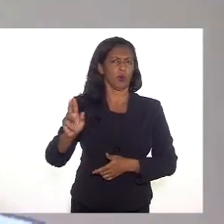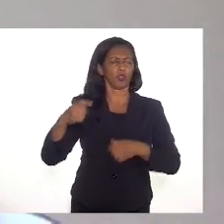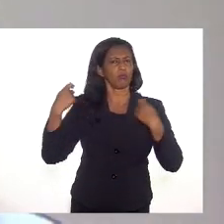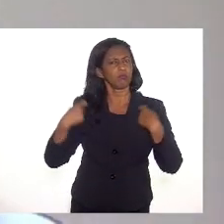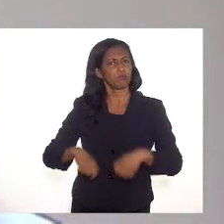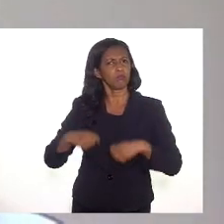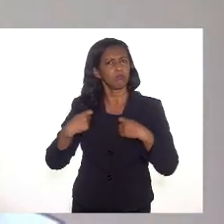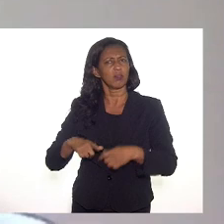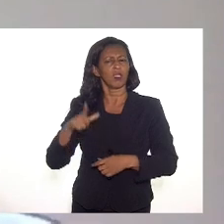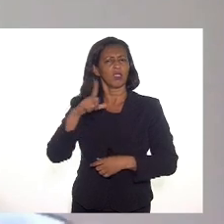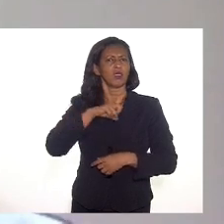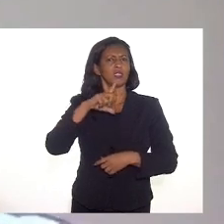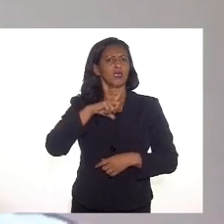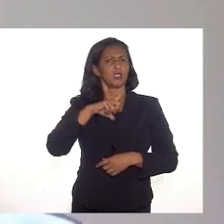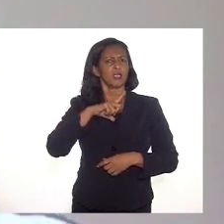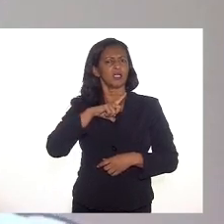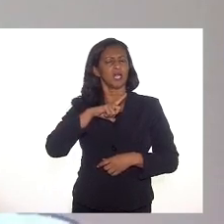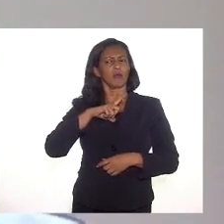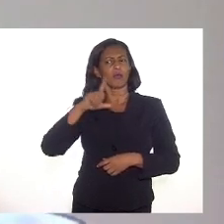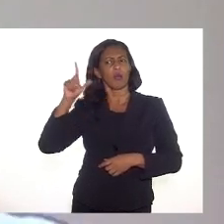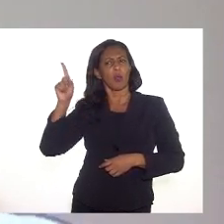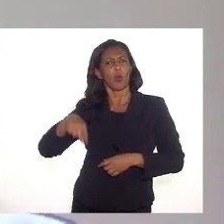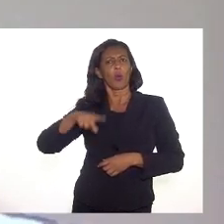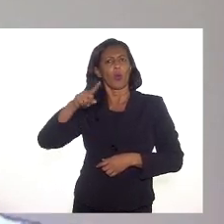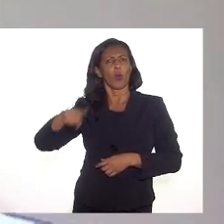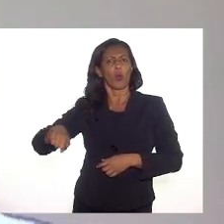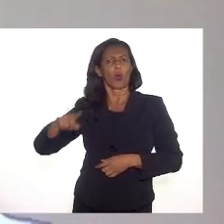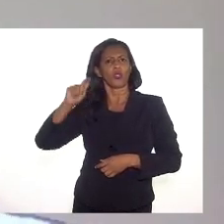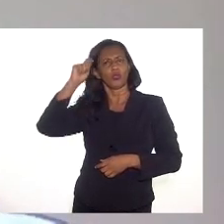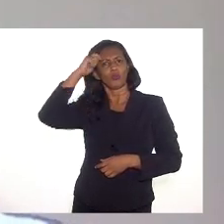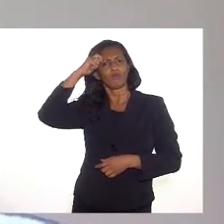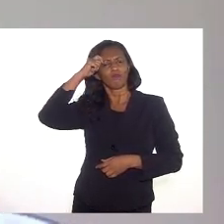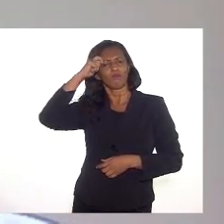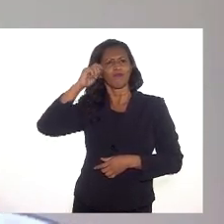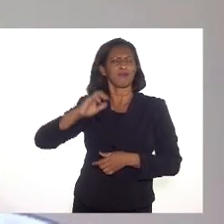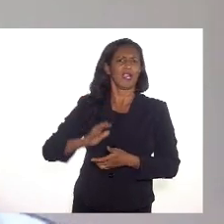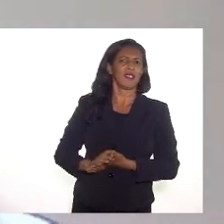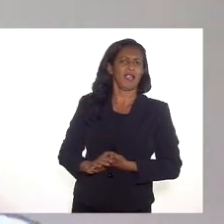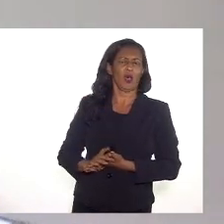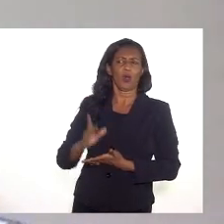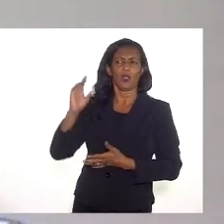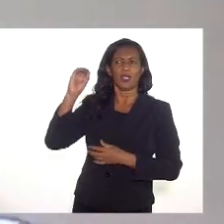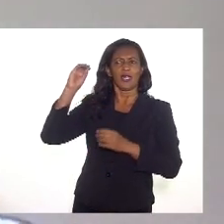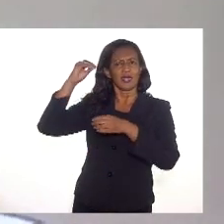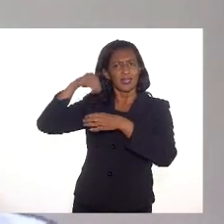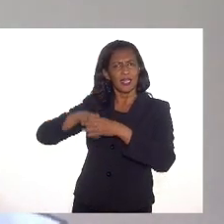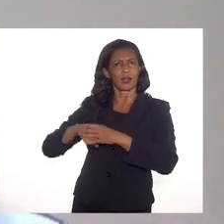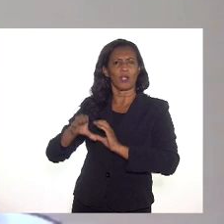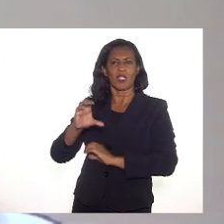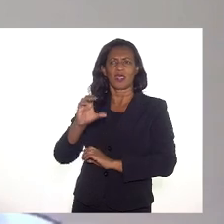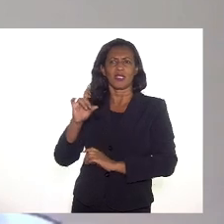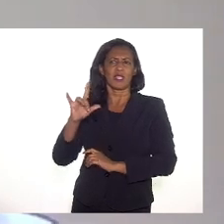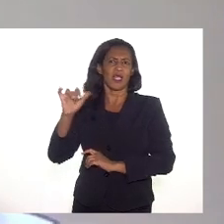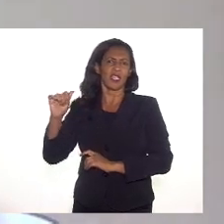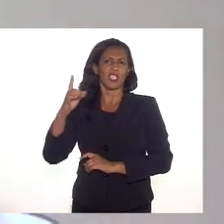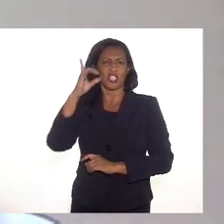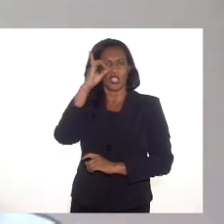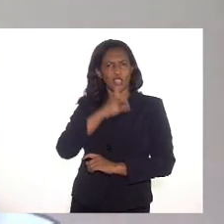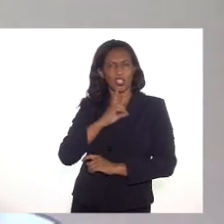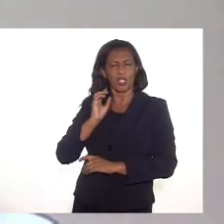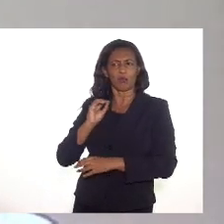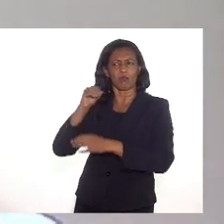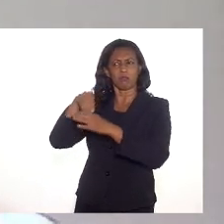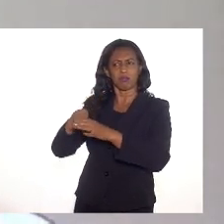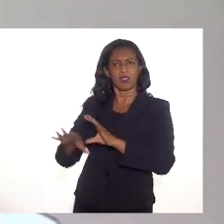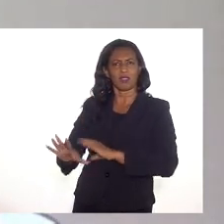necessidade de termos cortes raciais também nas políticas de inclusão de cidadania e de direitos então apoiar os empreendimentos econômicos populares